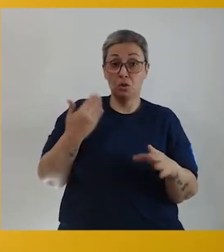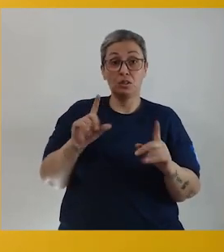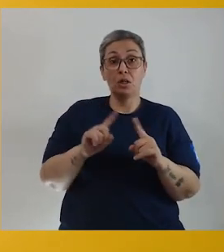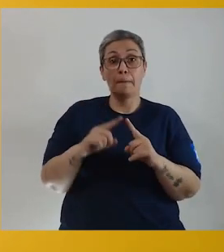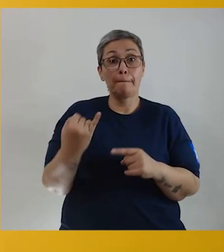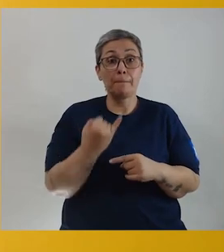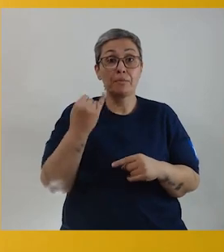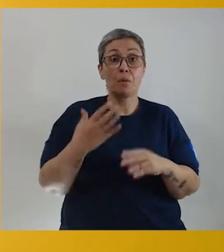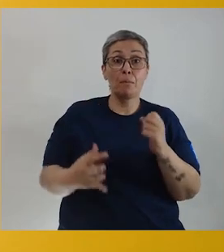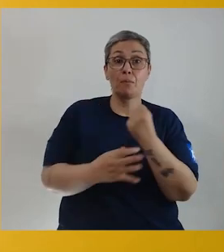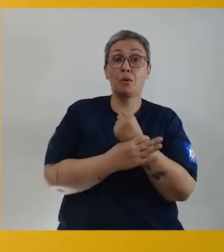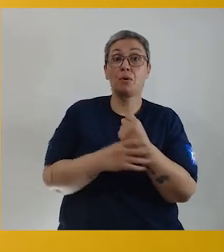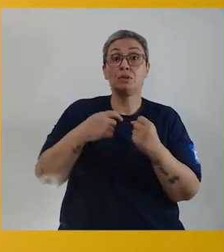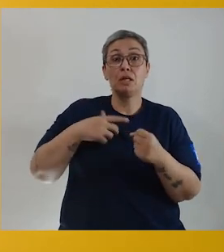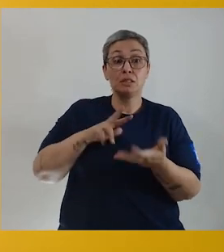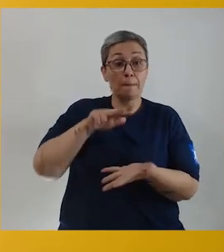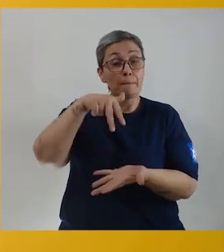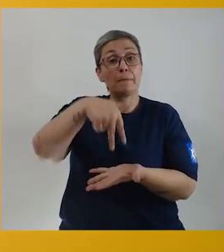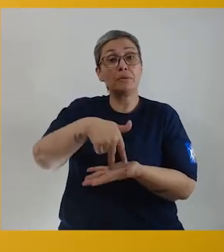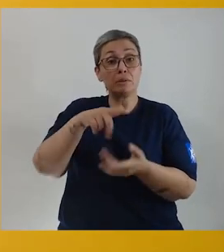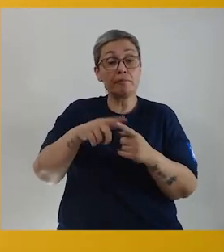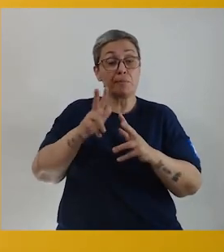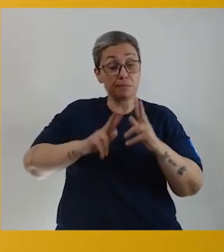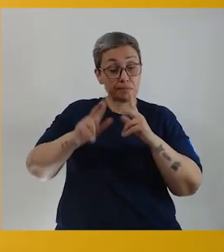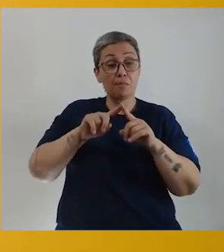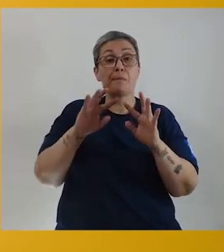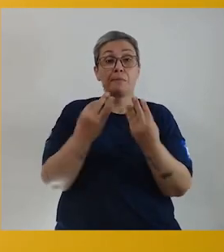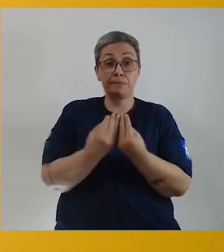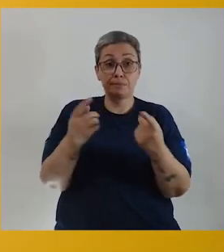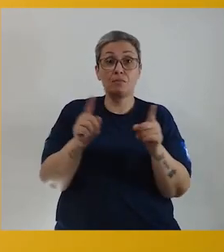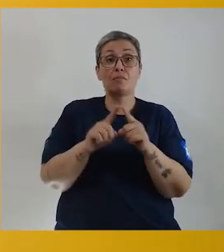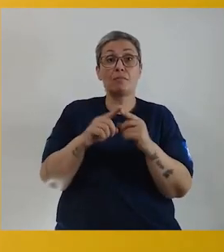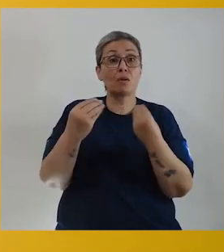né? É importante garantir esta fala, né, esta escuta